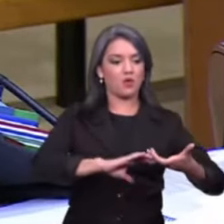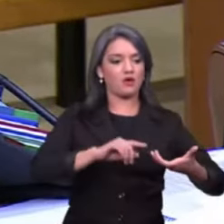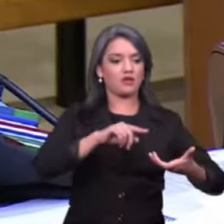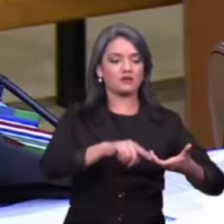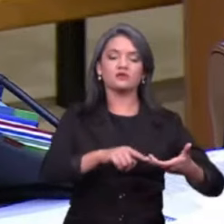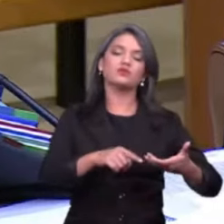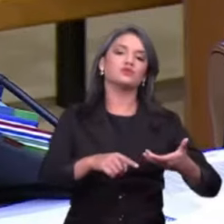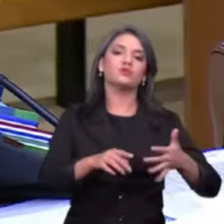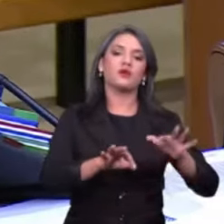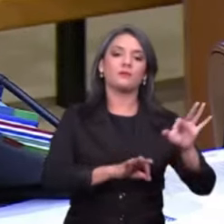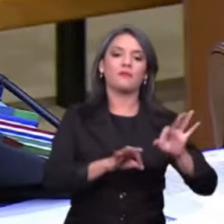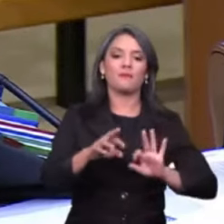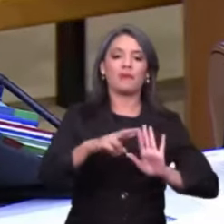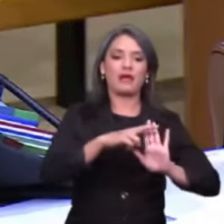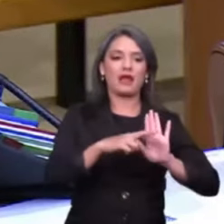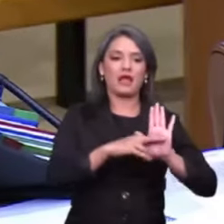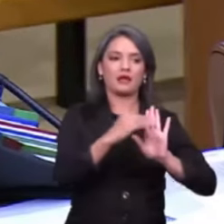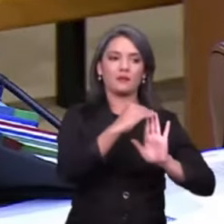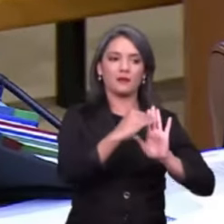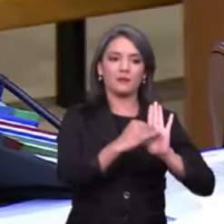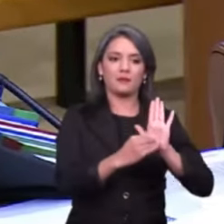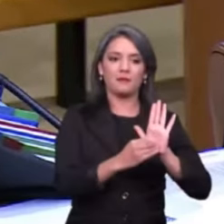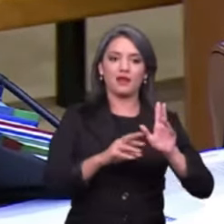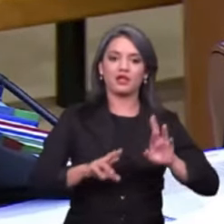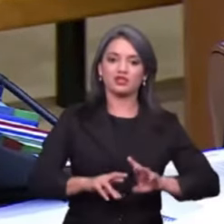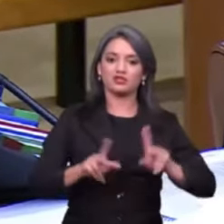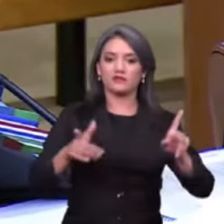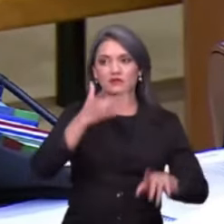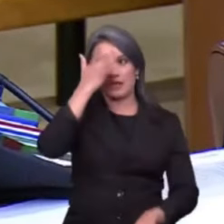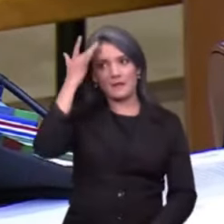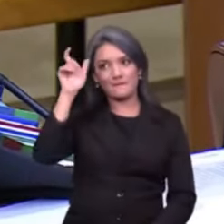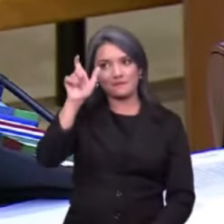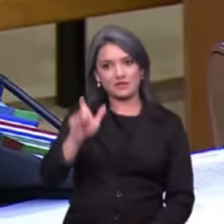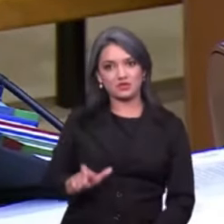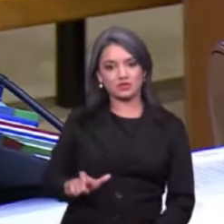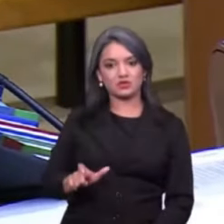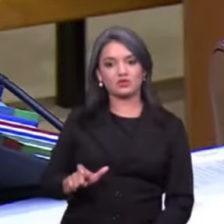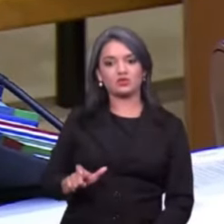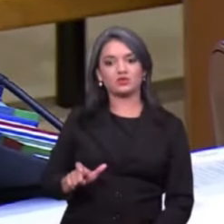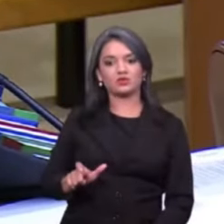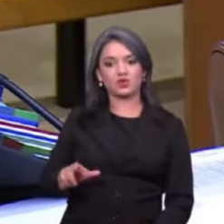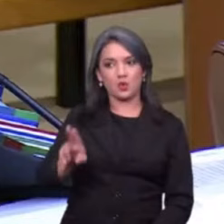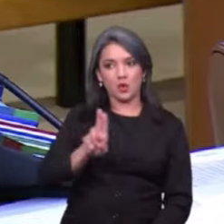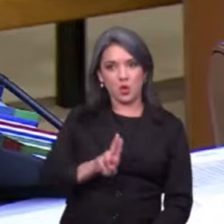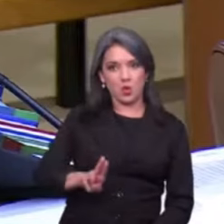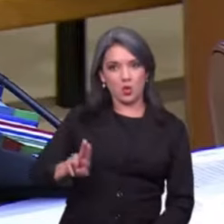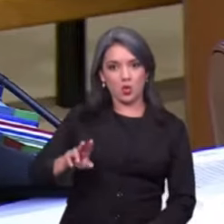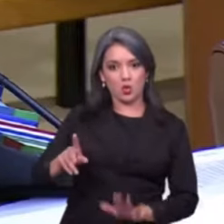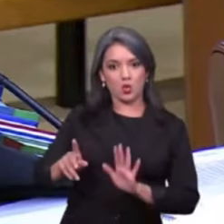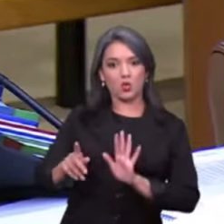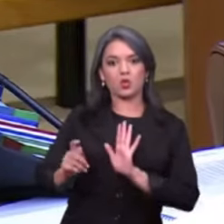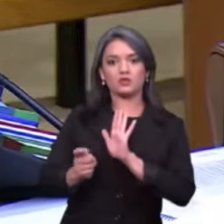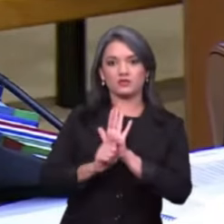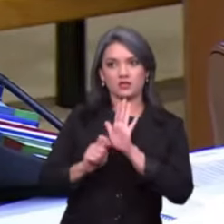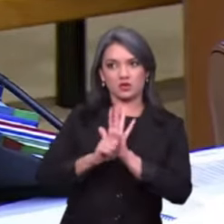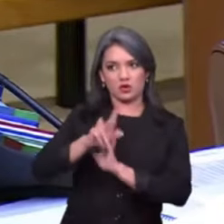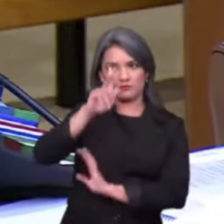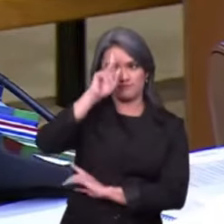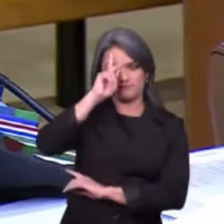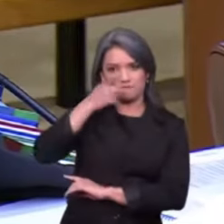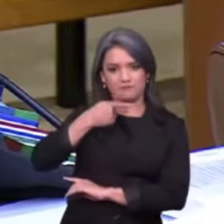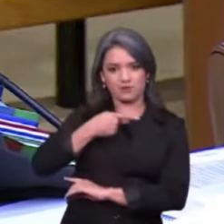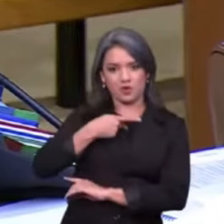para diferenciar aquele que porta droga para consumo pessoal, que é o que diz o artigo 28,